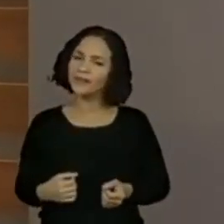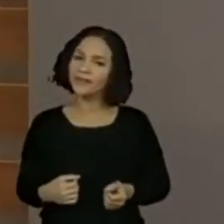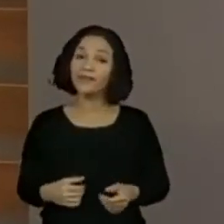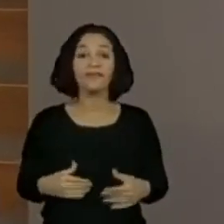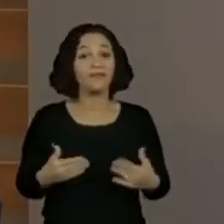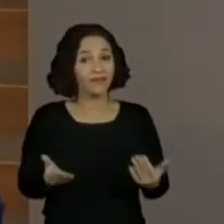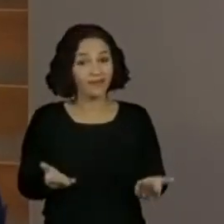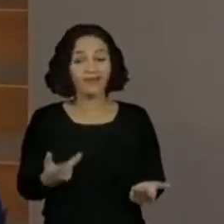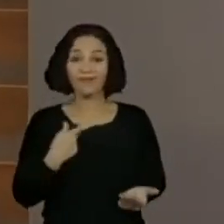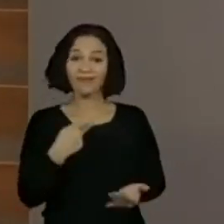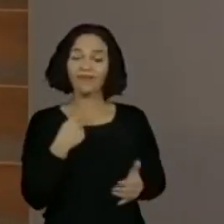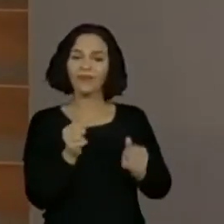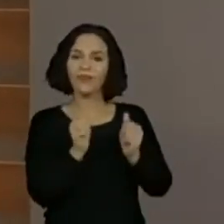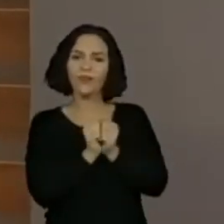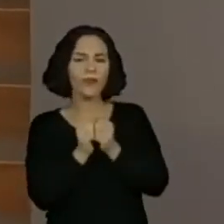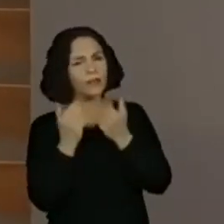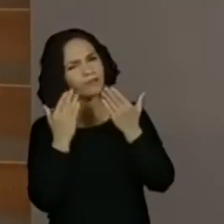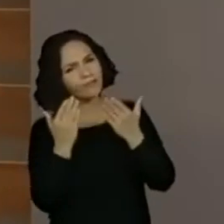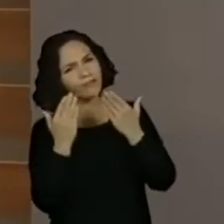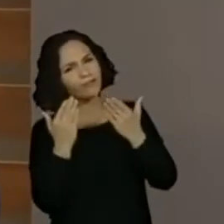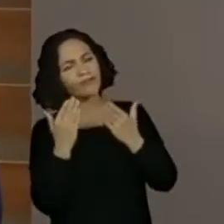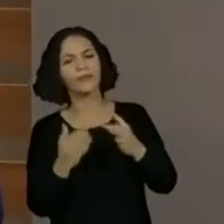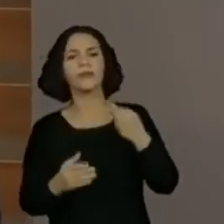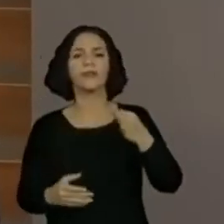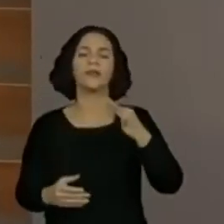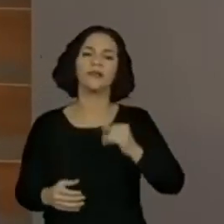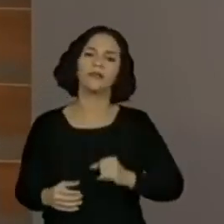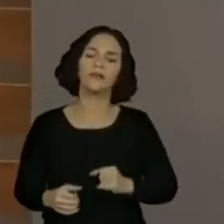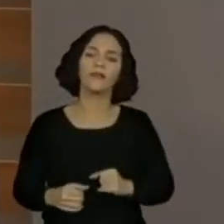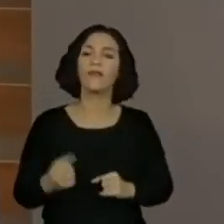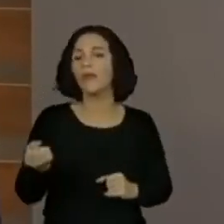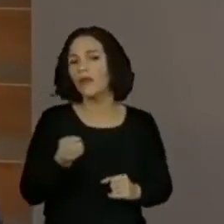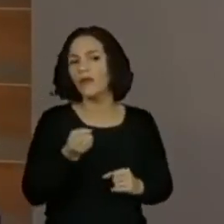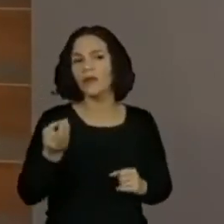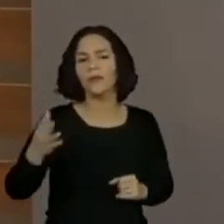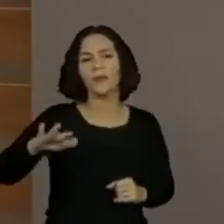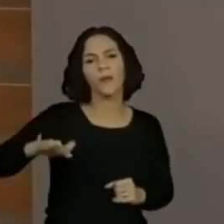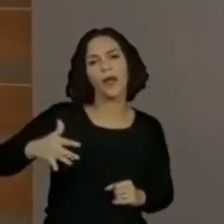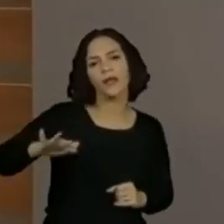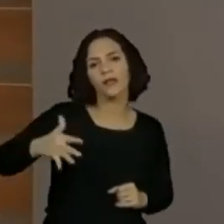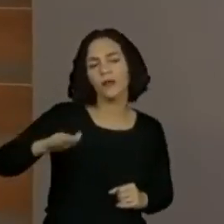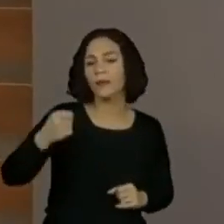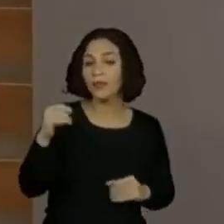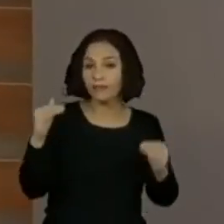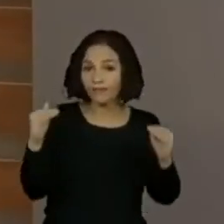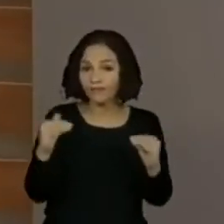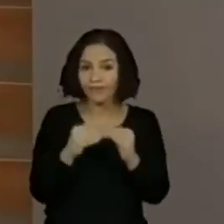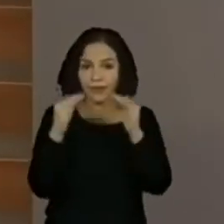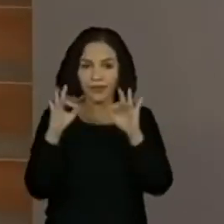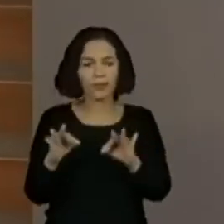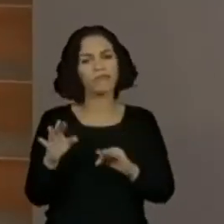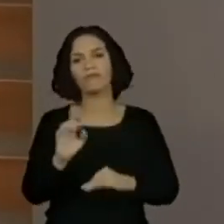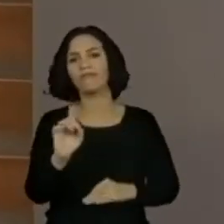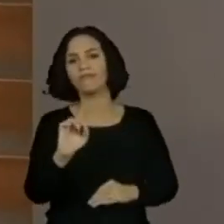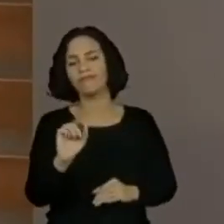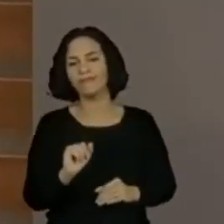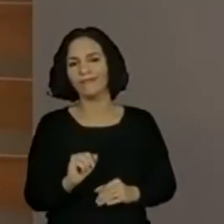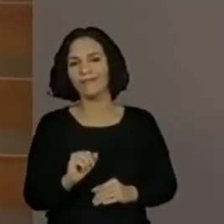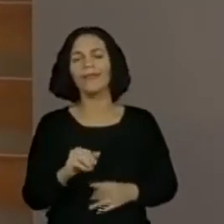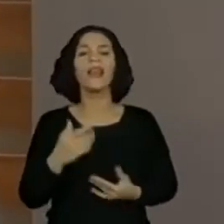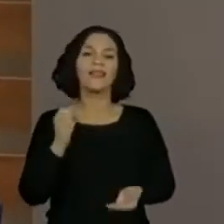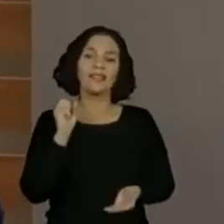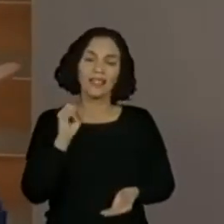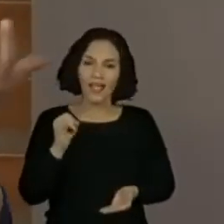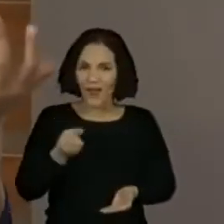que a gente está fazendo, estimar. É uma quantidade aproximada, a gente não precisa chegar no valor exato. Quando a gente conta, aí